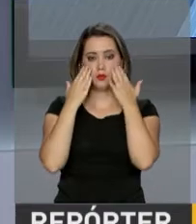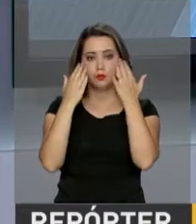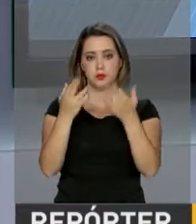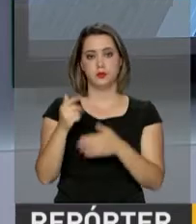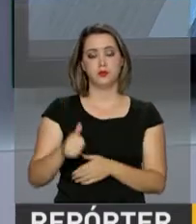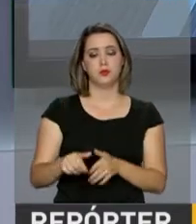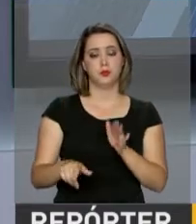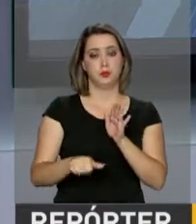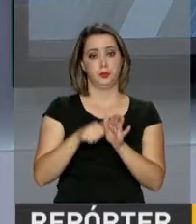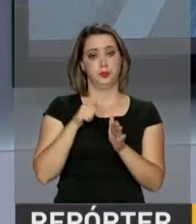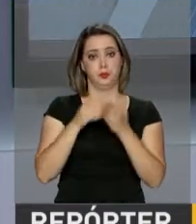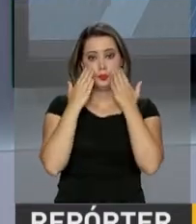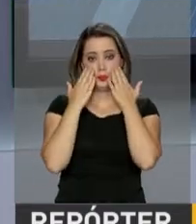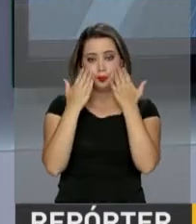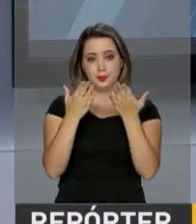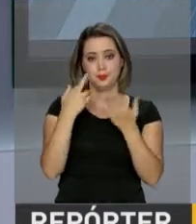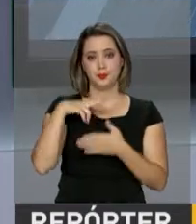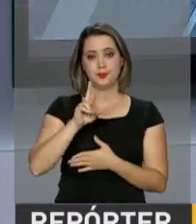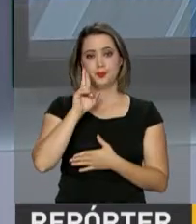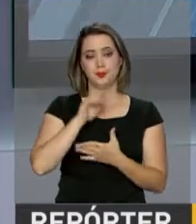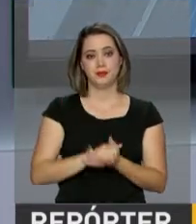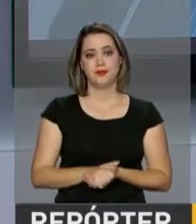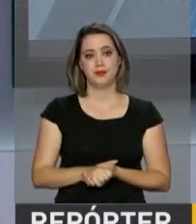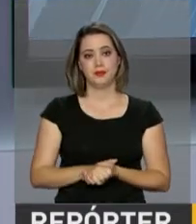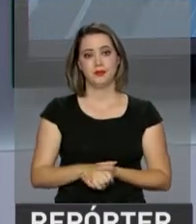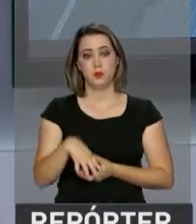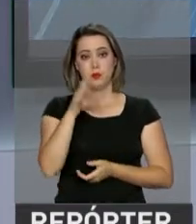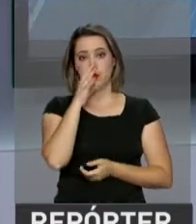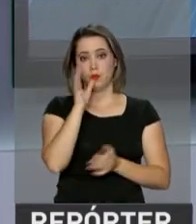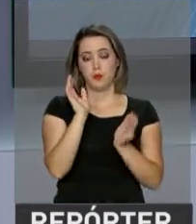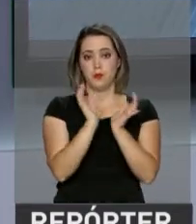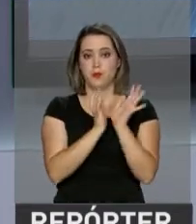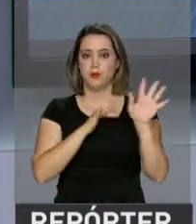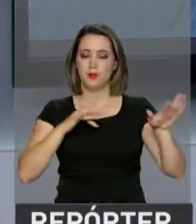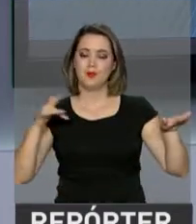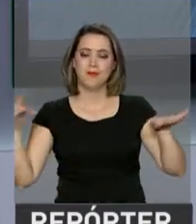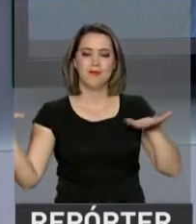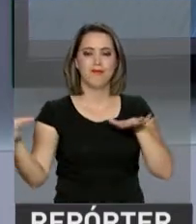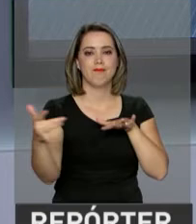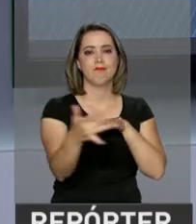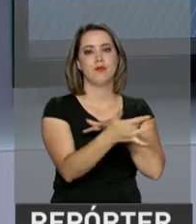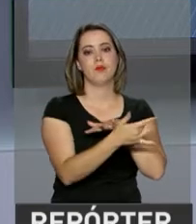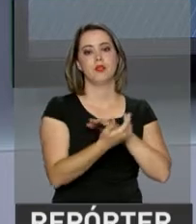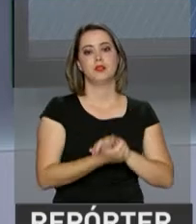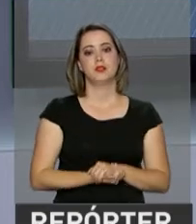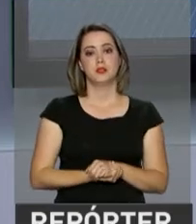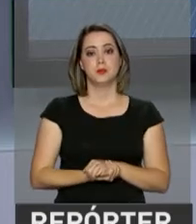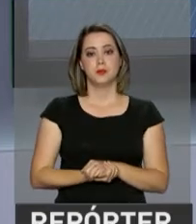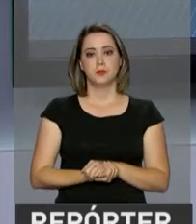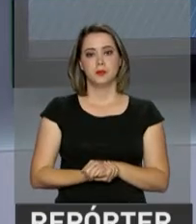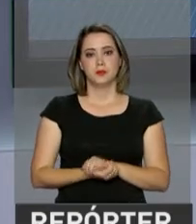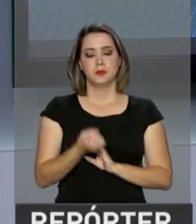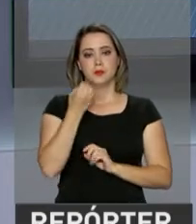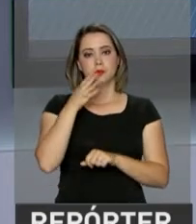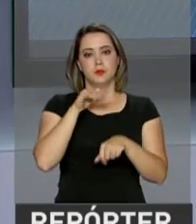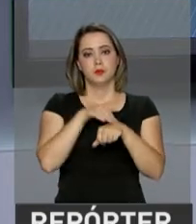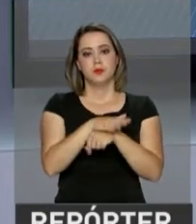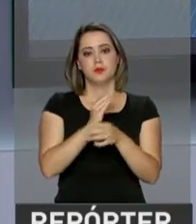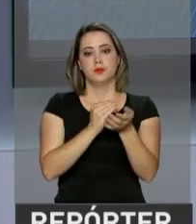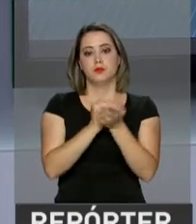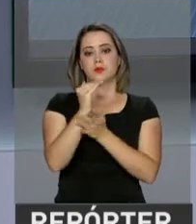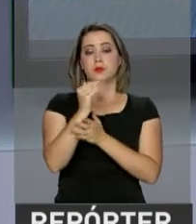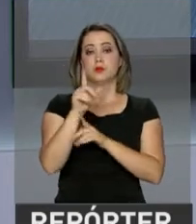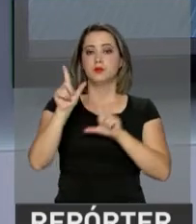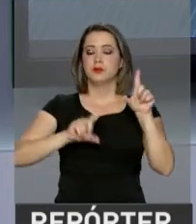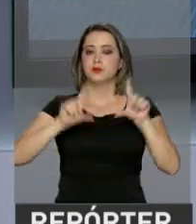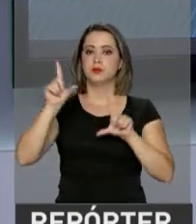9 da manhã na primeira edição do Repórter NBR. Acompanhe também as novidades pelas nossas redes sociais. Uma ótima noite para você